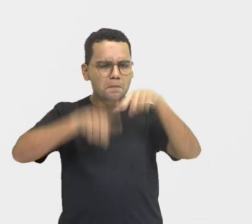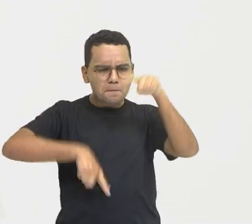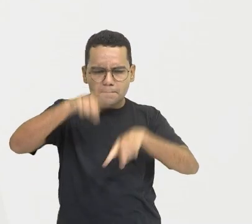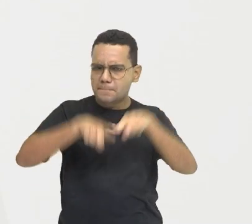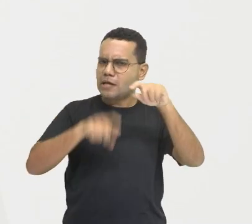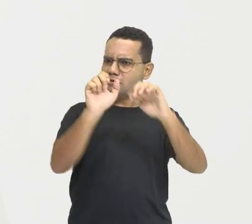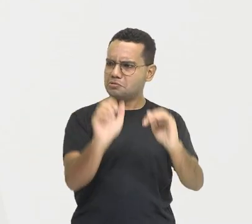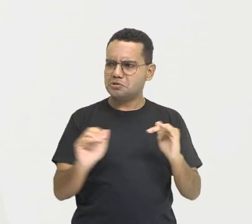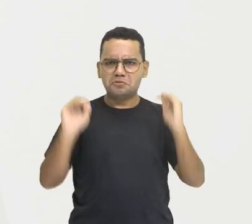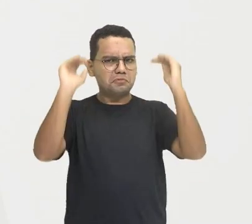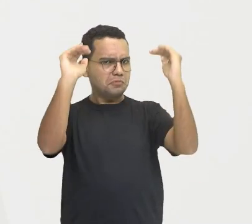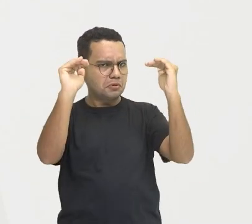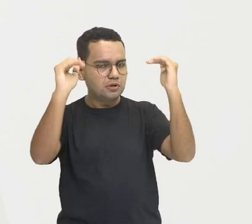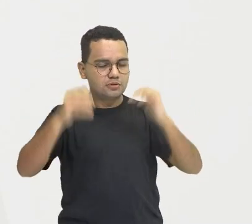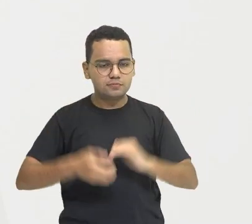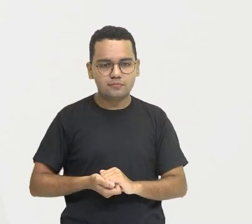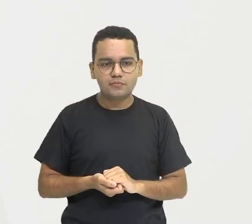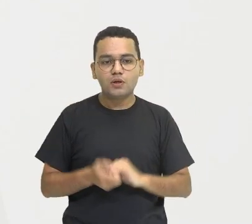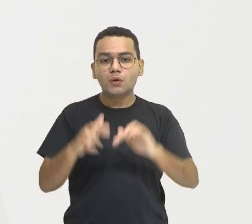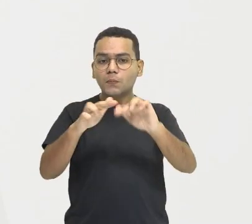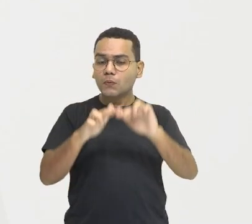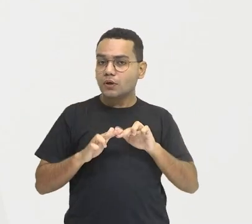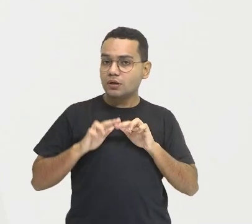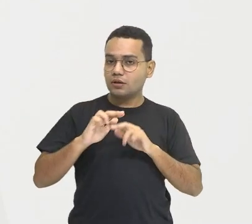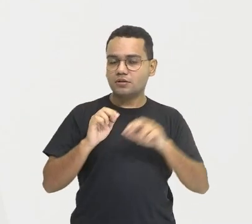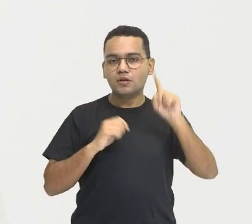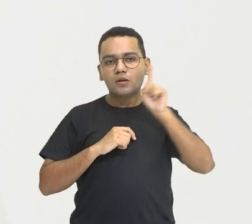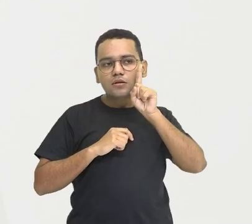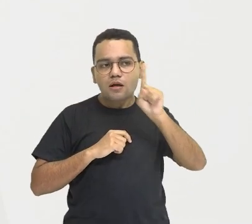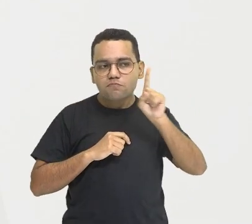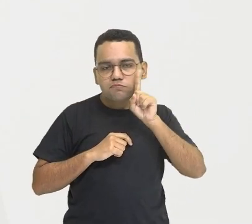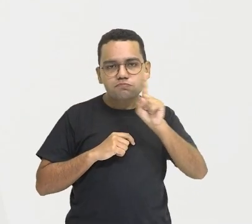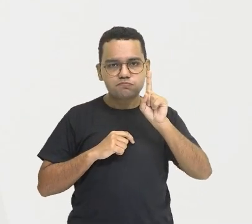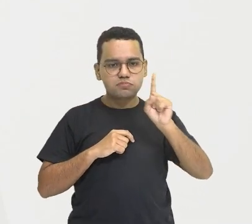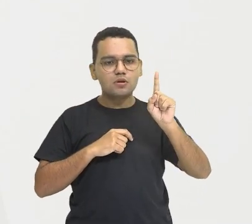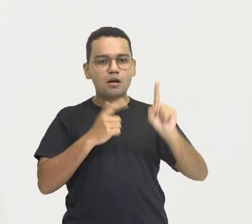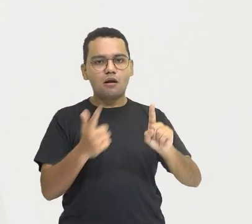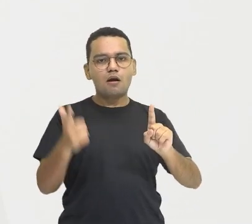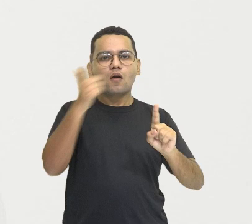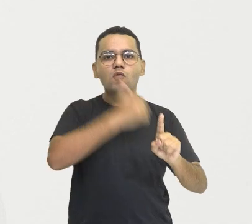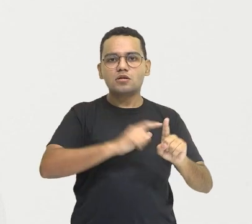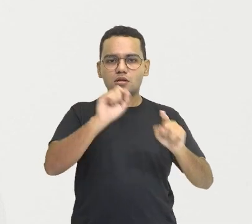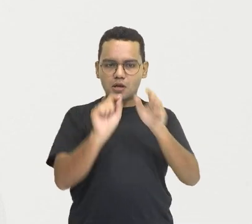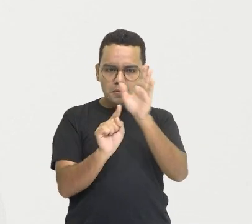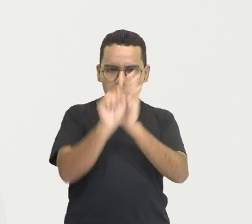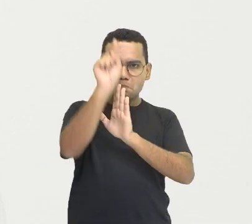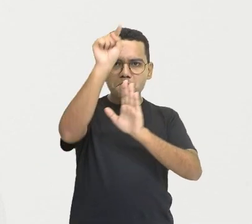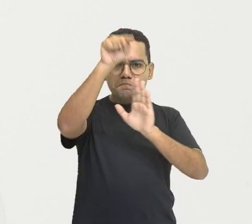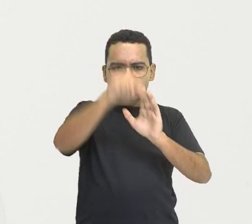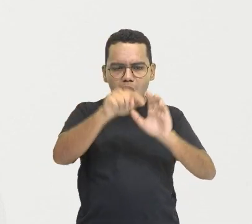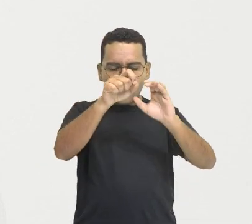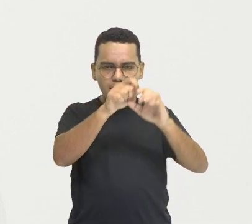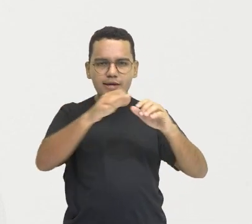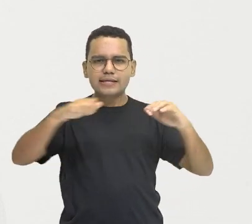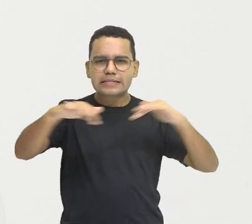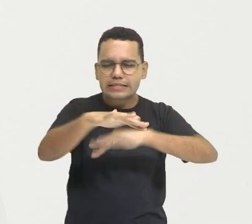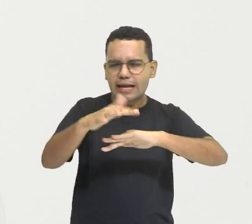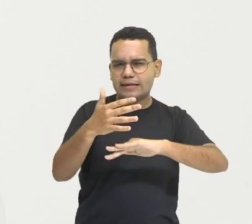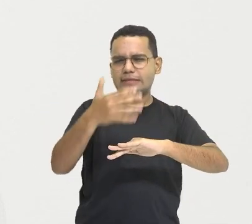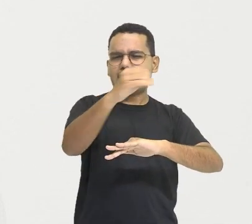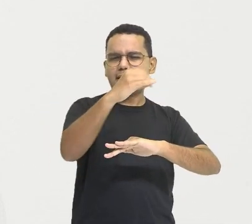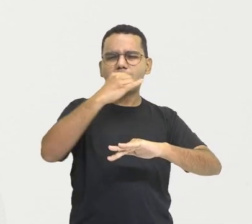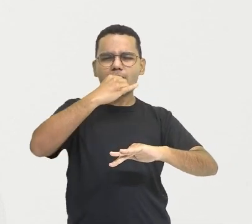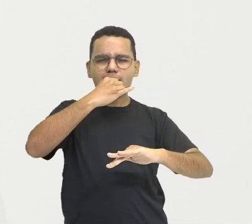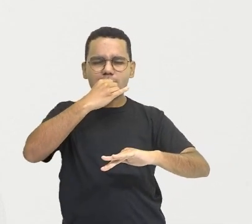isso funcionava, professor? Se os Estados Unidos construíam uma bomba capaz de destruir 10 cidades, a União Soviética ia lá construir uma